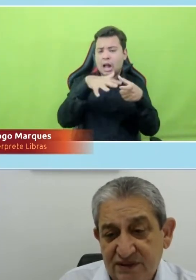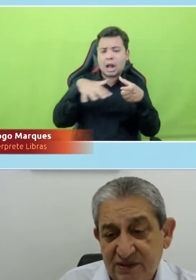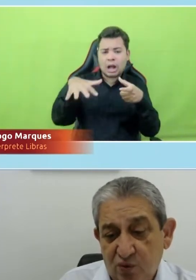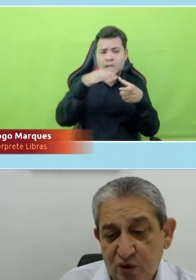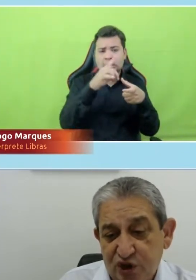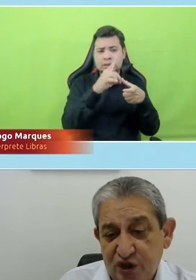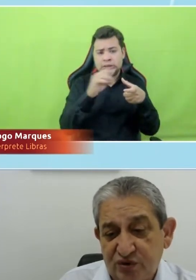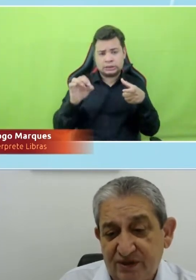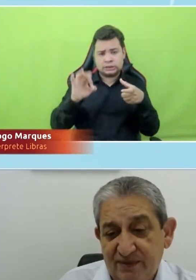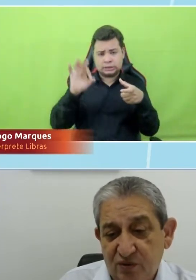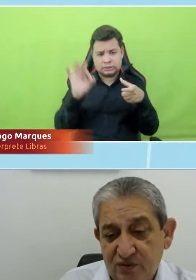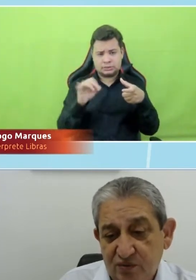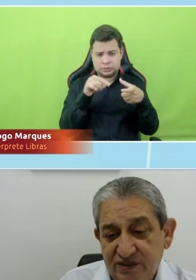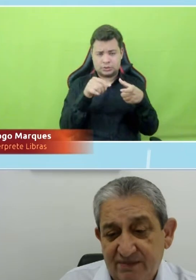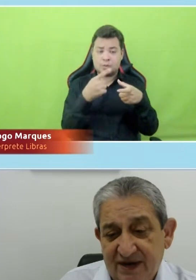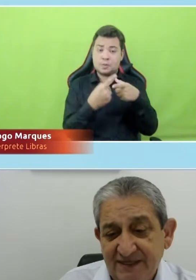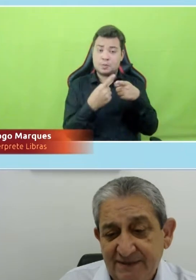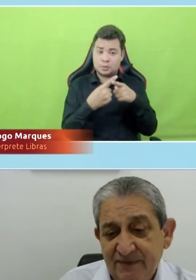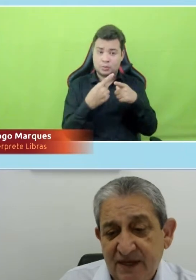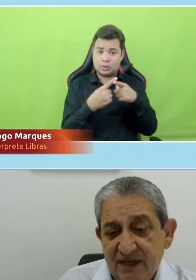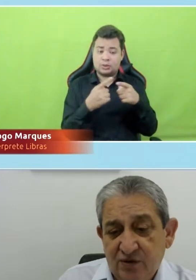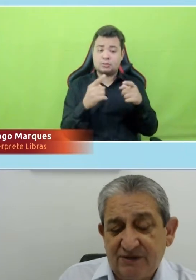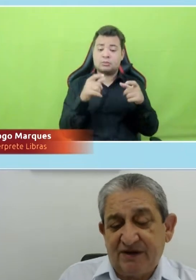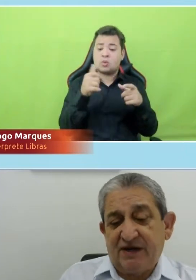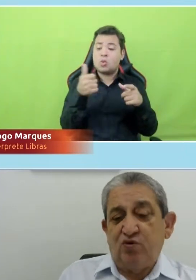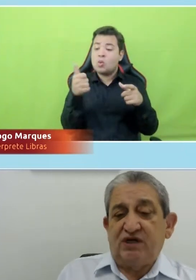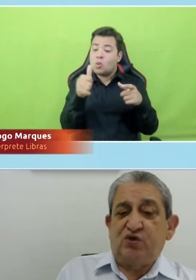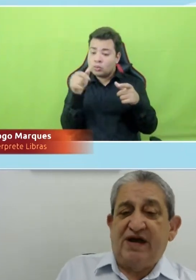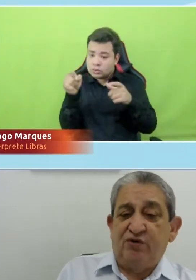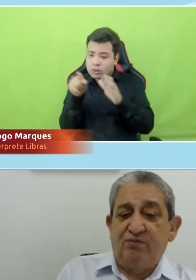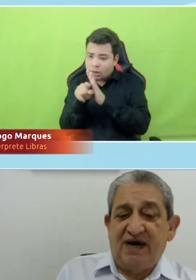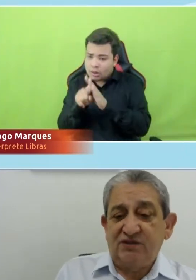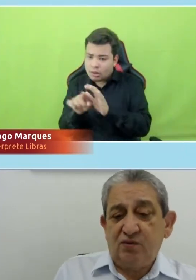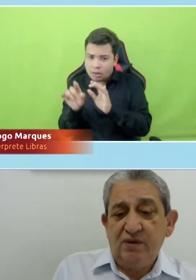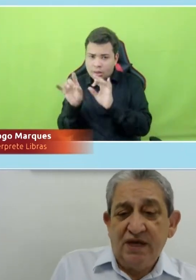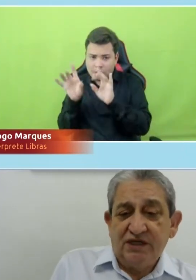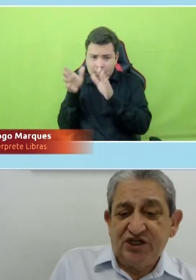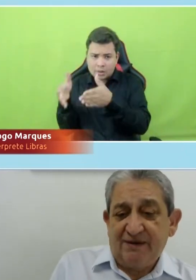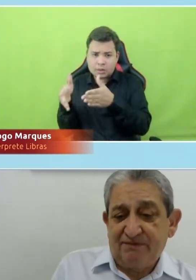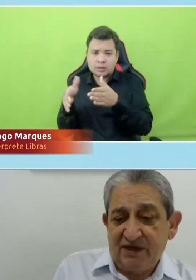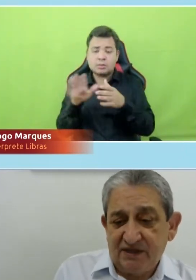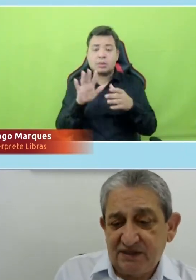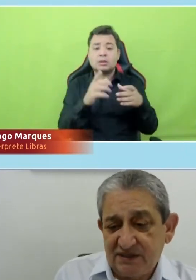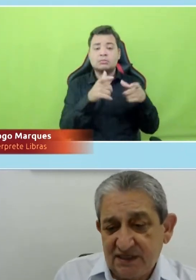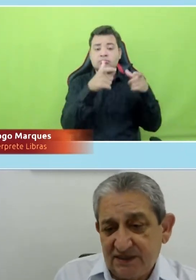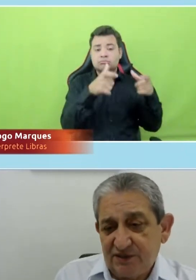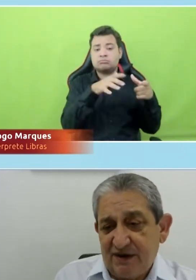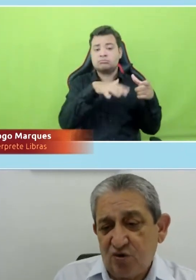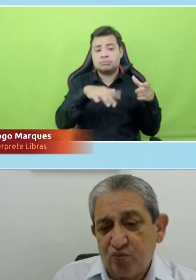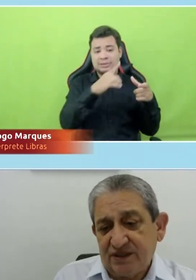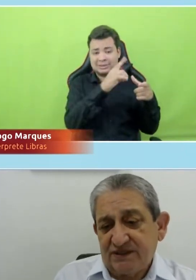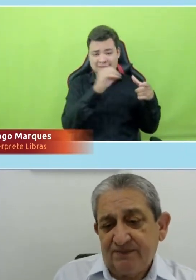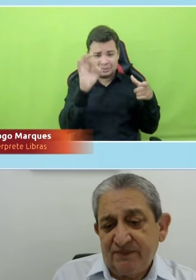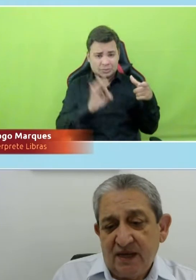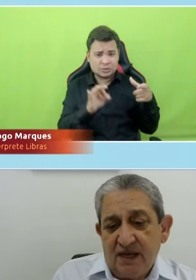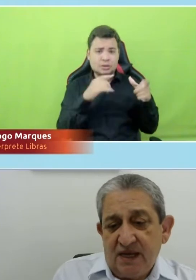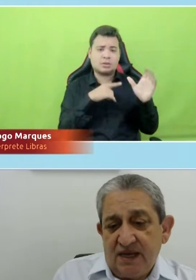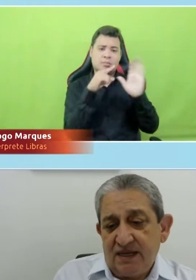11 estão contidos também nos demais, nós aplicamos um questionário básico de apenas 16